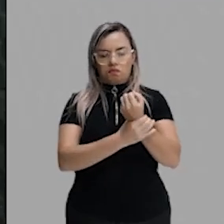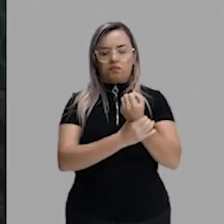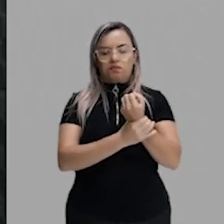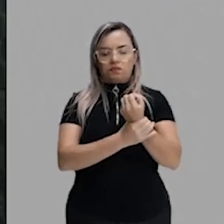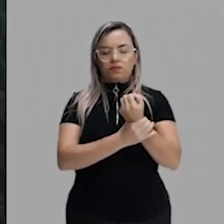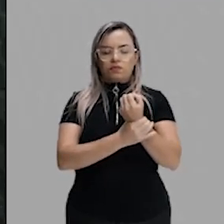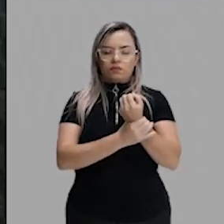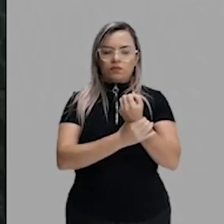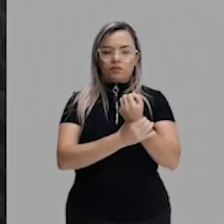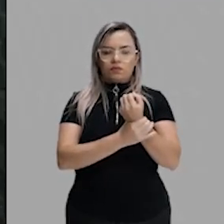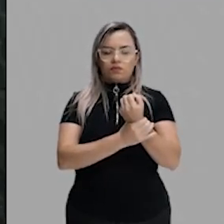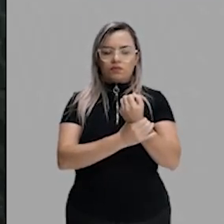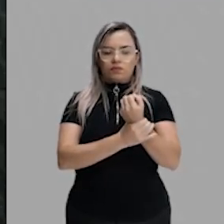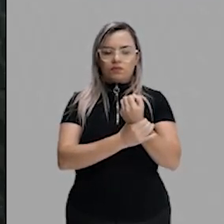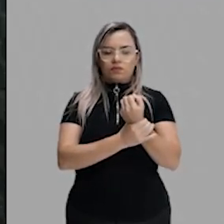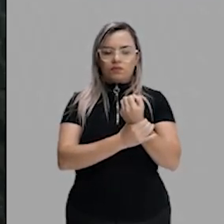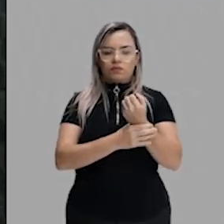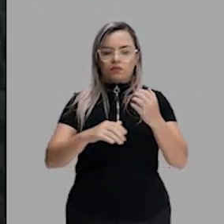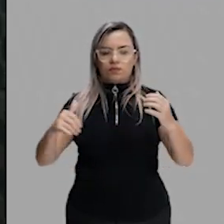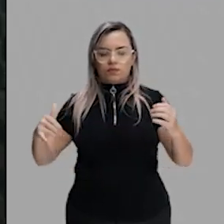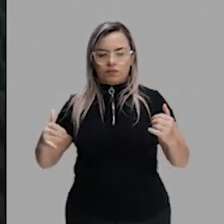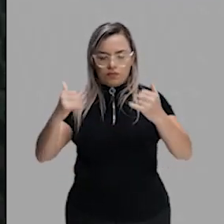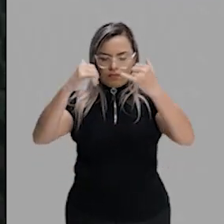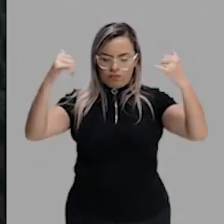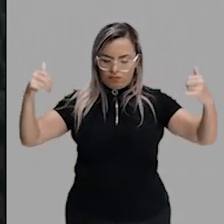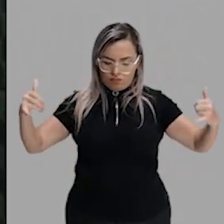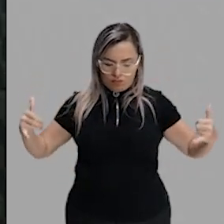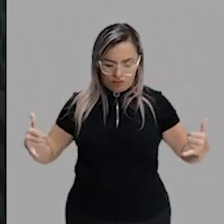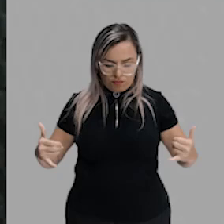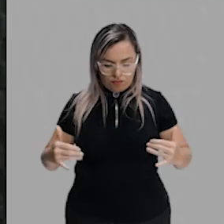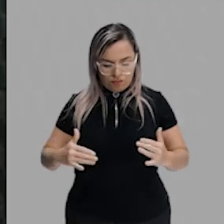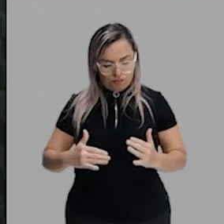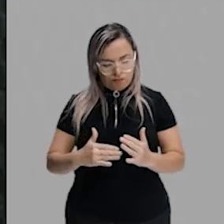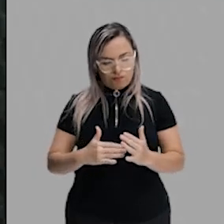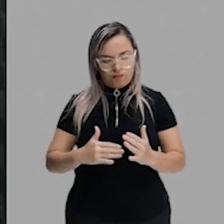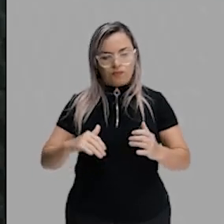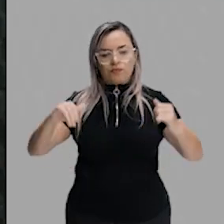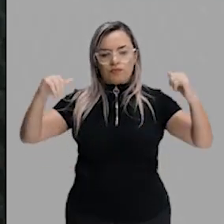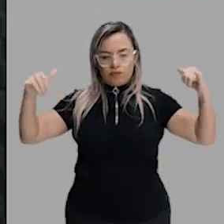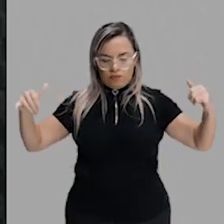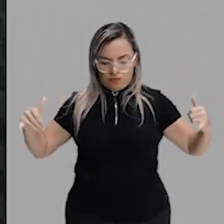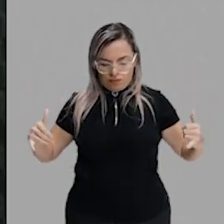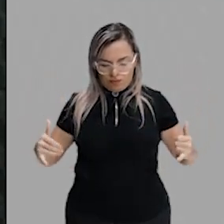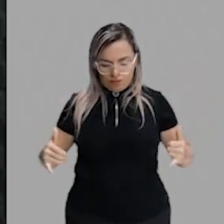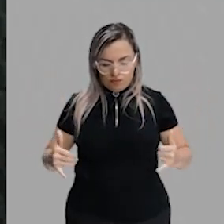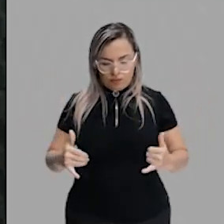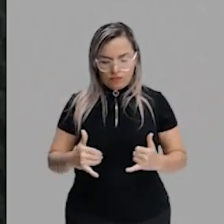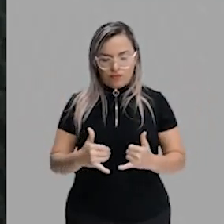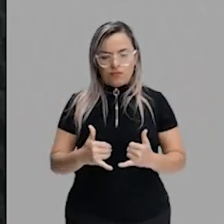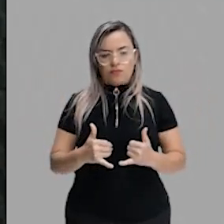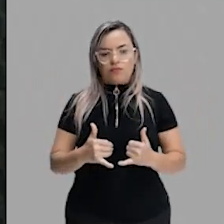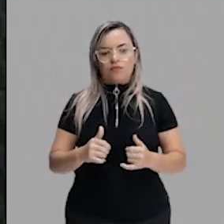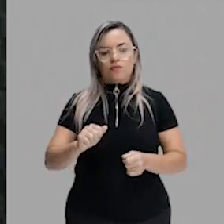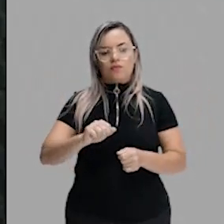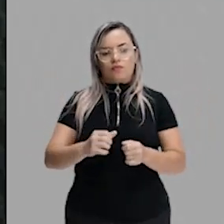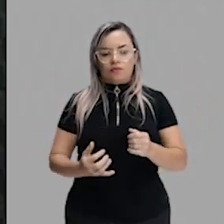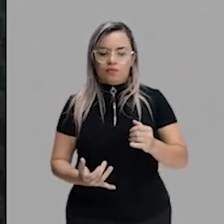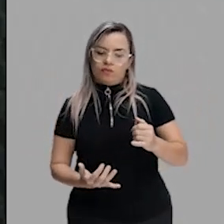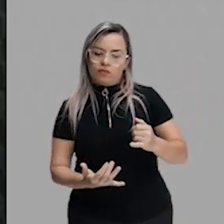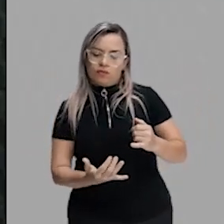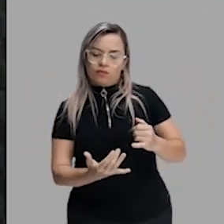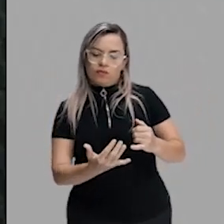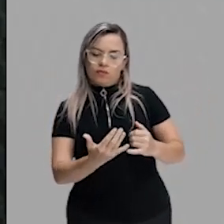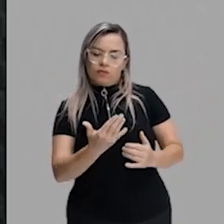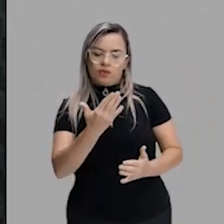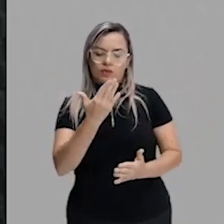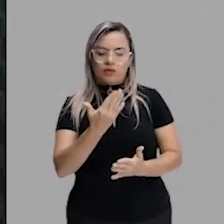dos circuitos elétricos, tá ok? Então ele vai limitar a passagem da corrente elétrica, fazendo o quê? Se aquecendo, né? Perdendo